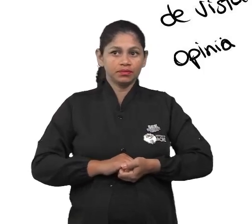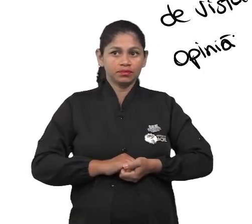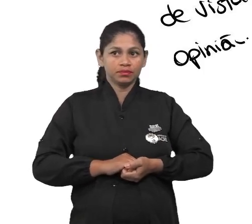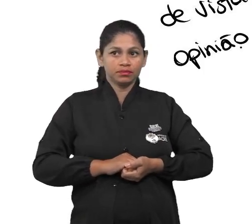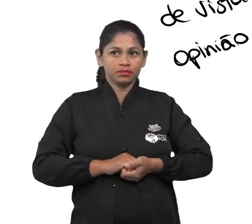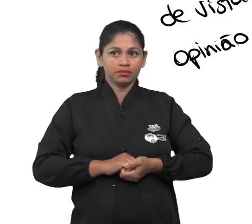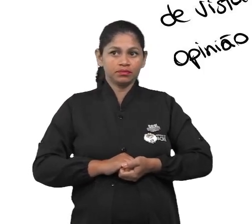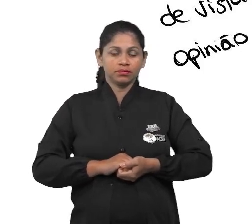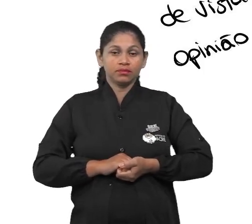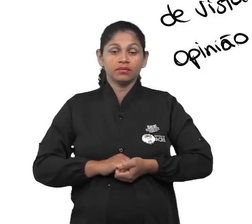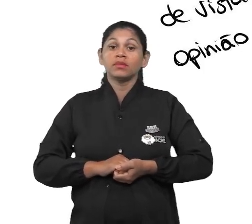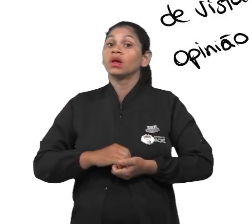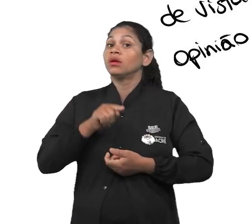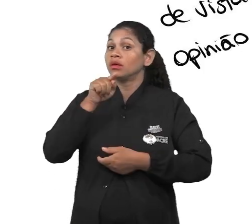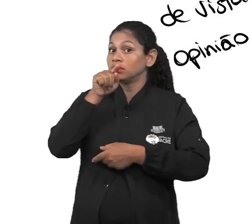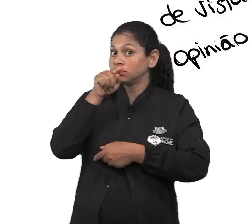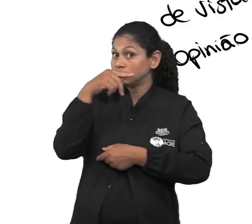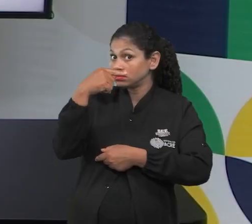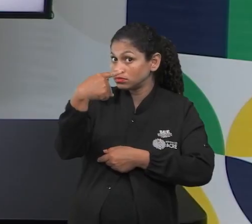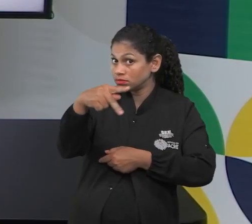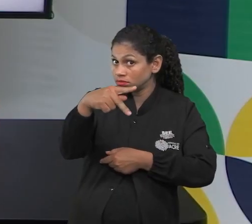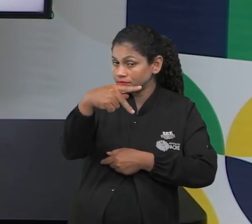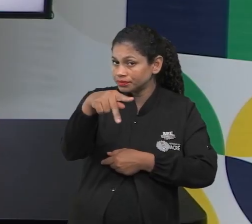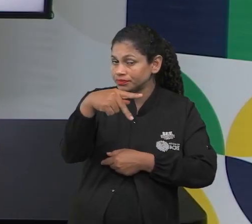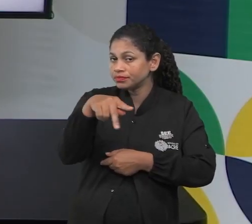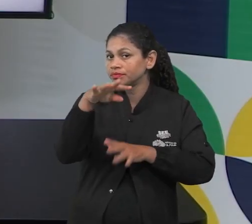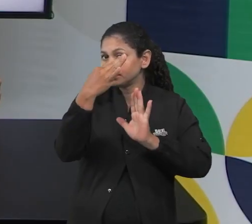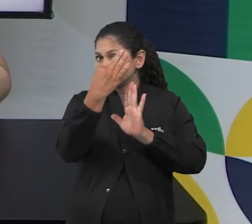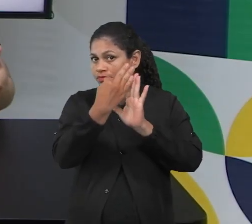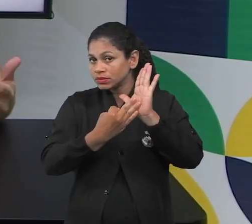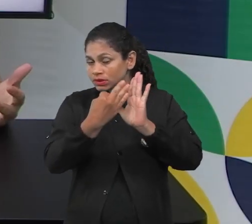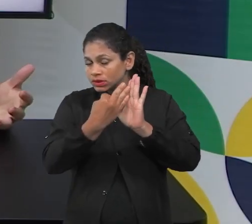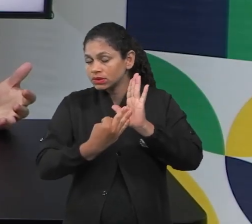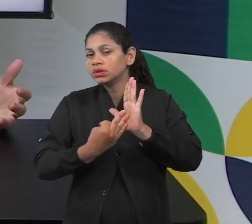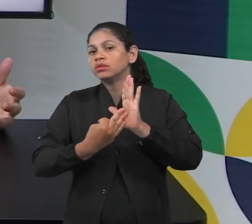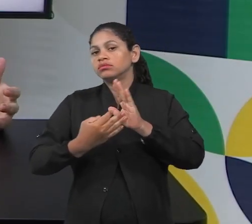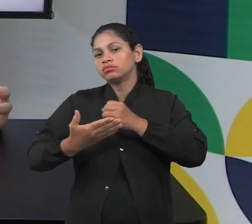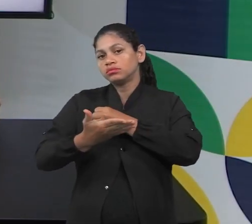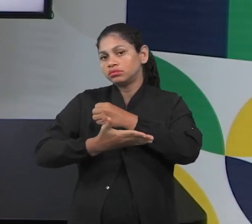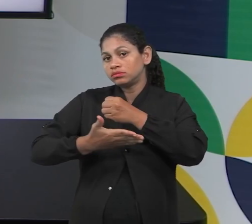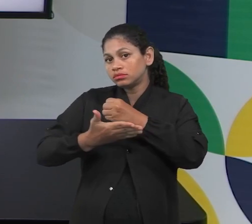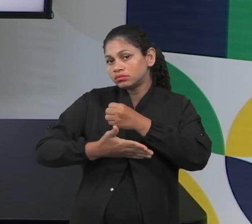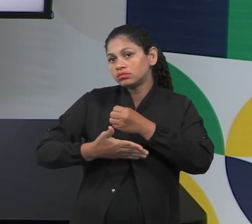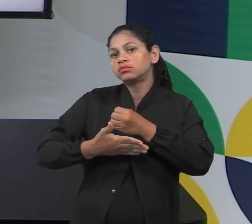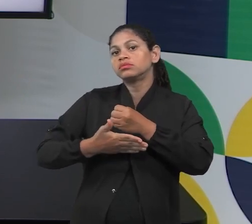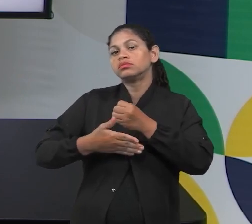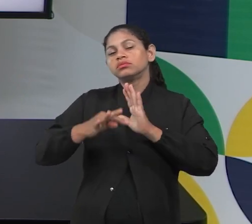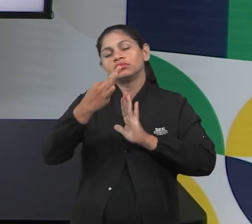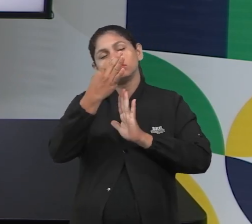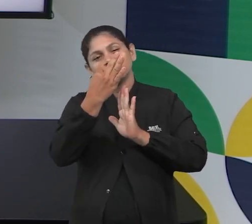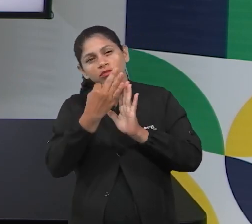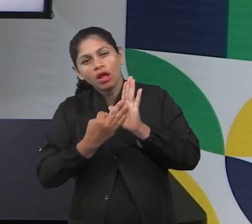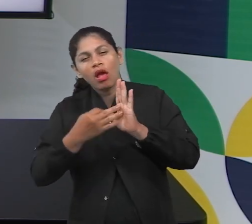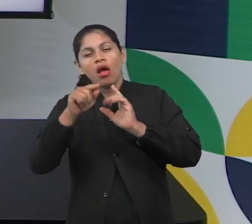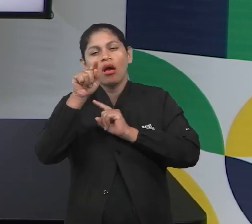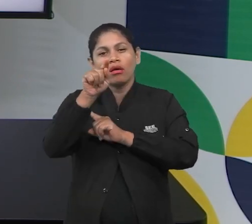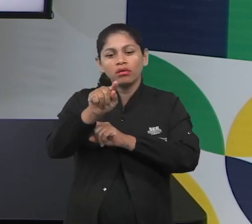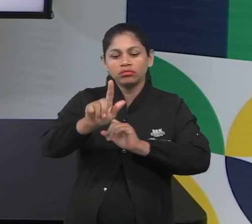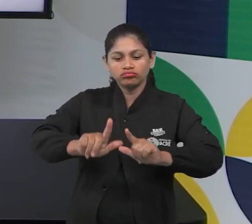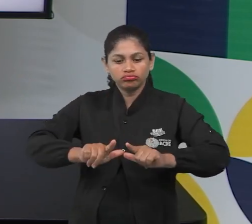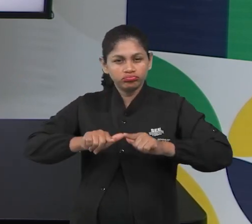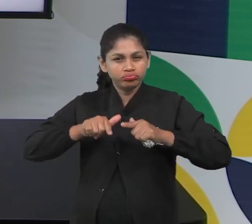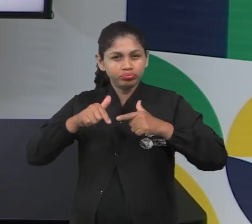opinião. Então, o seu texto dissertativo argumentativo, pessoal, vai ser basicamente um texto em que você vai defender